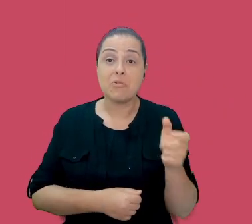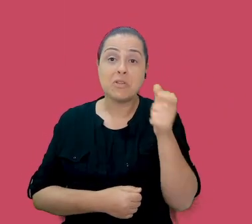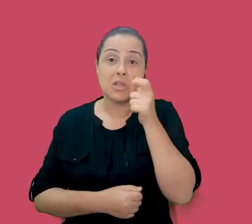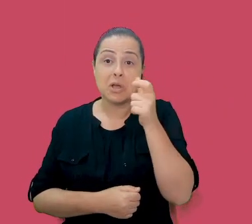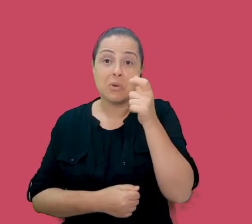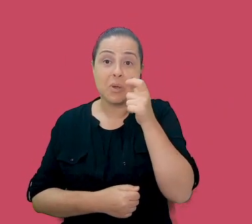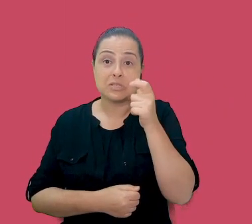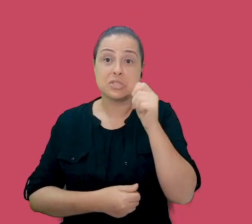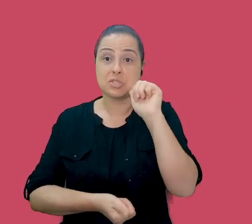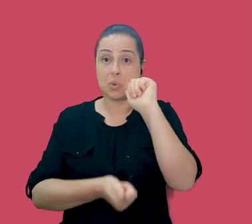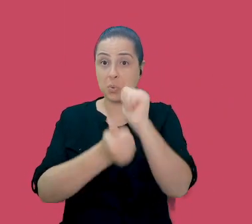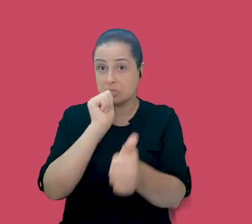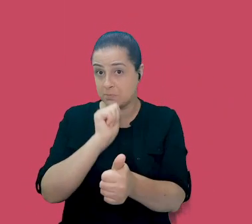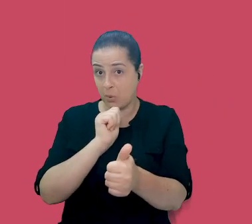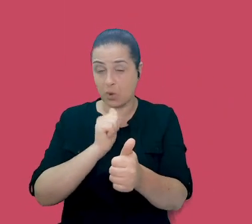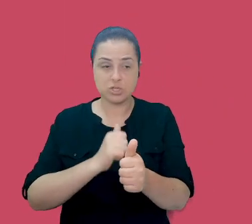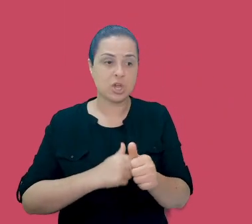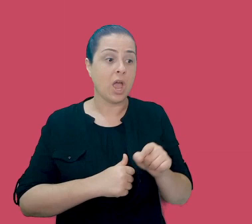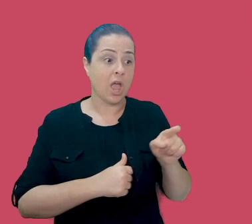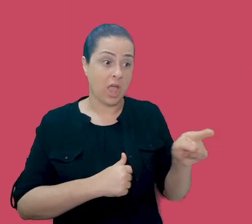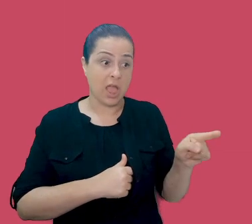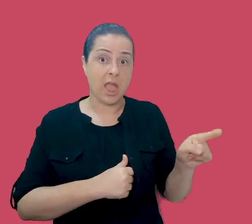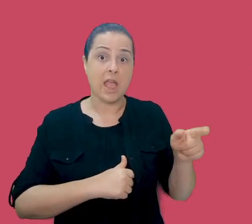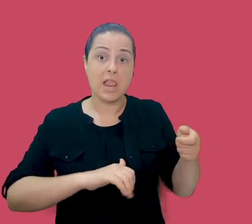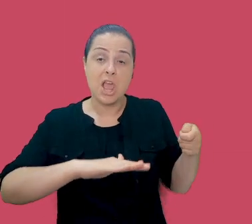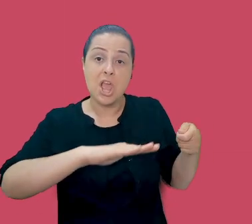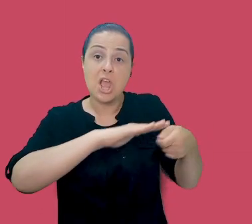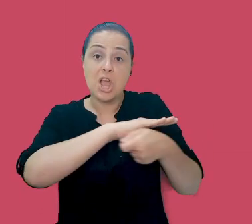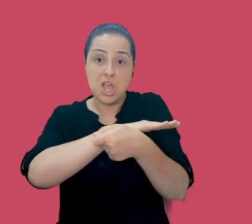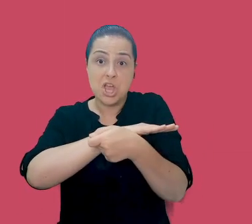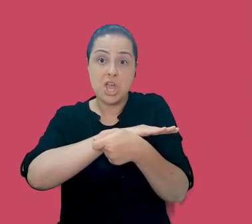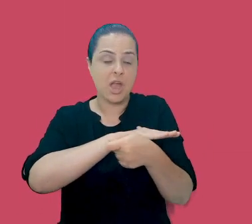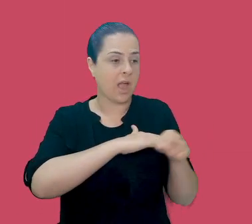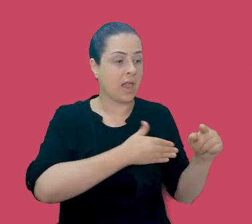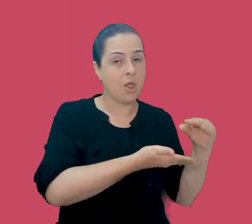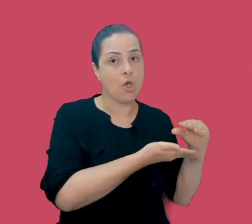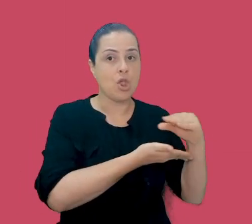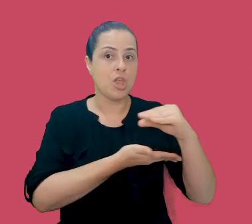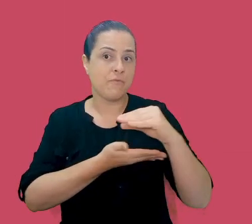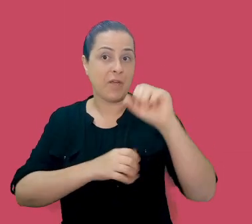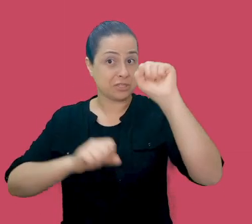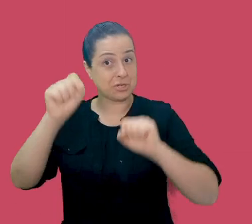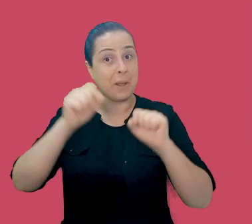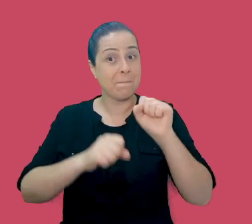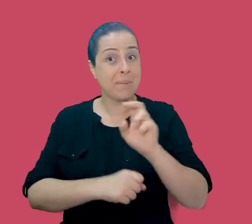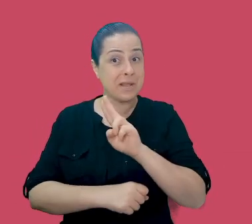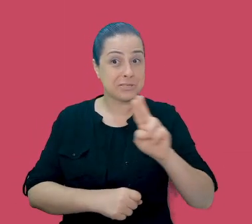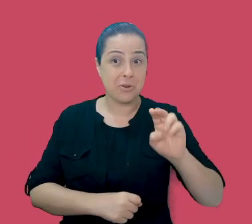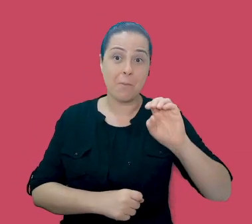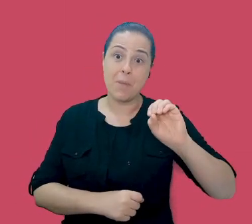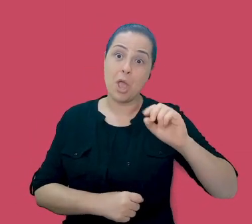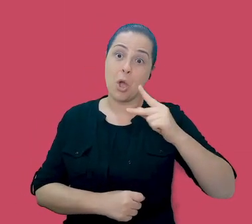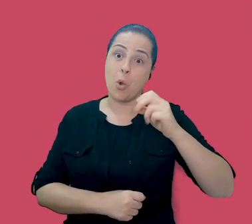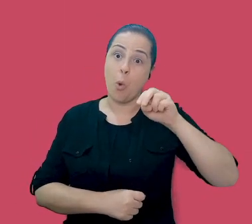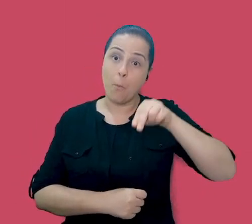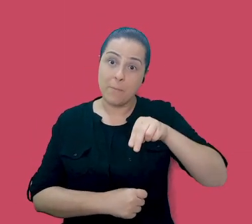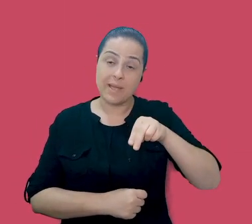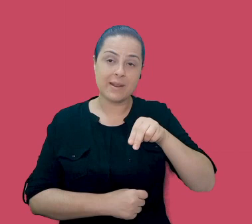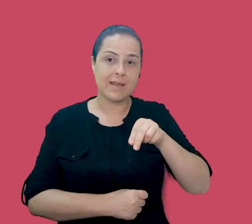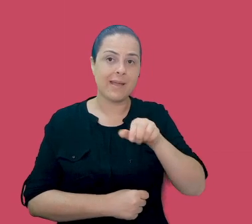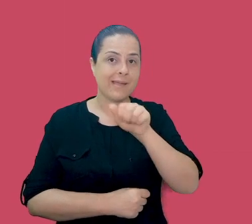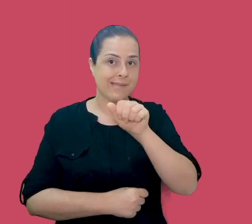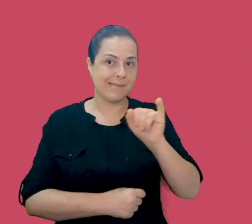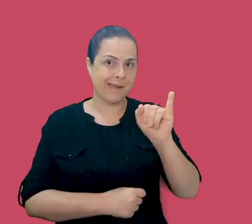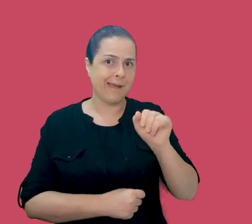ele tá por trás, ele é um dos investidores do OpenAI. Ele Carla, só que assim, ele não tem mais controle